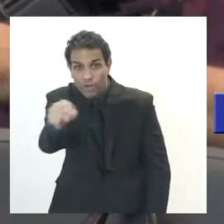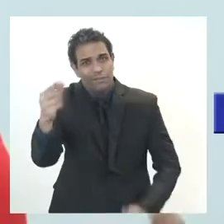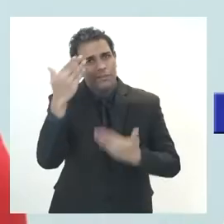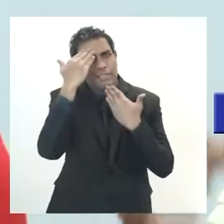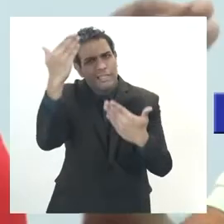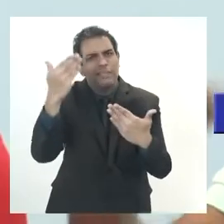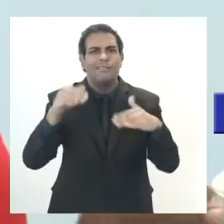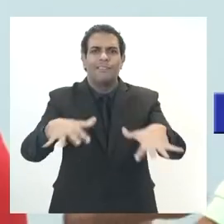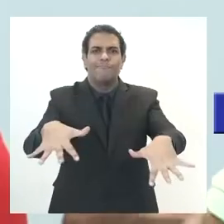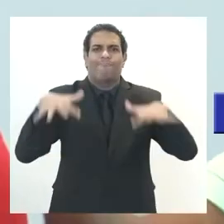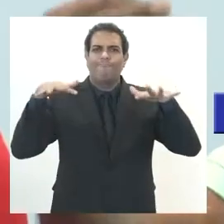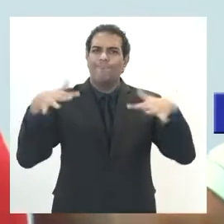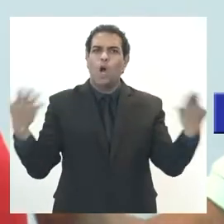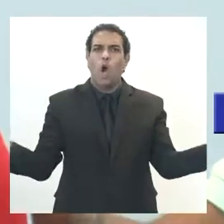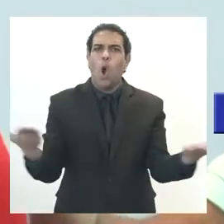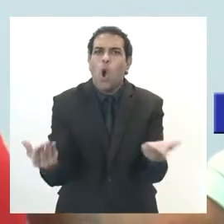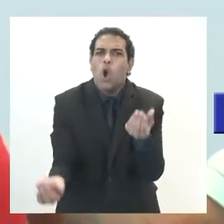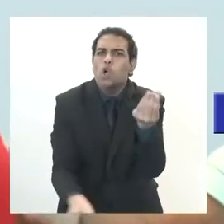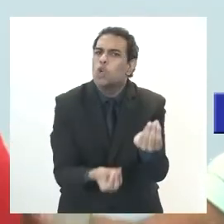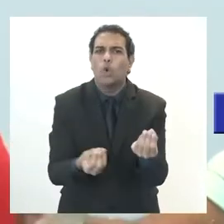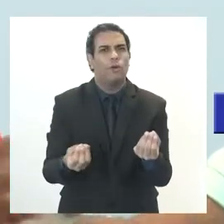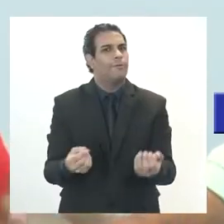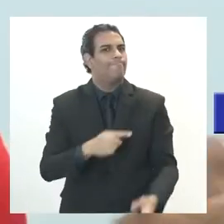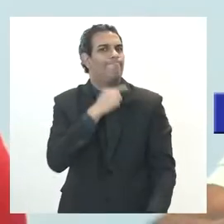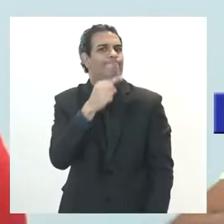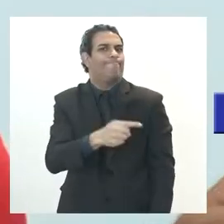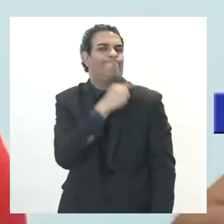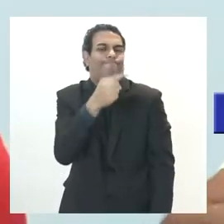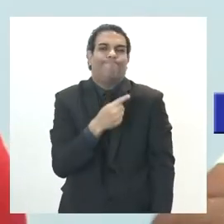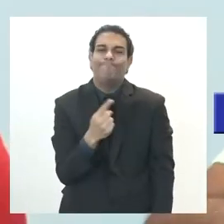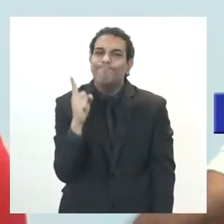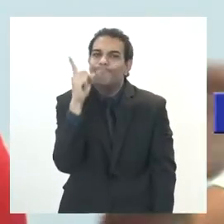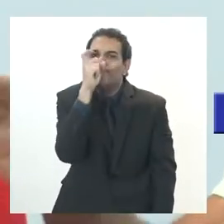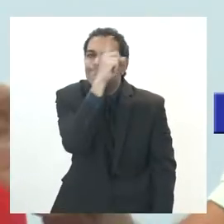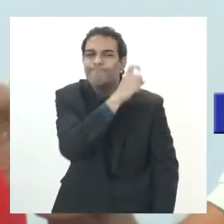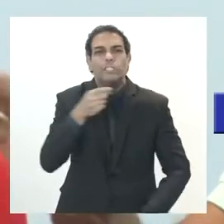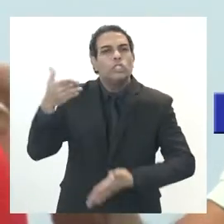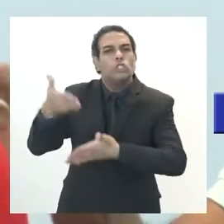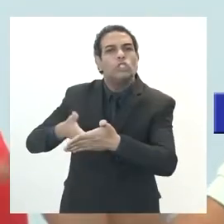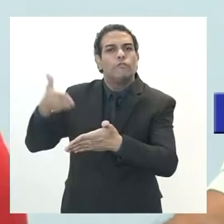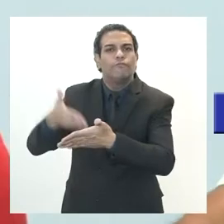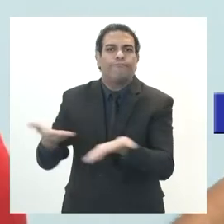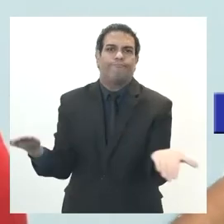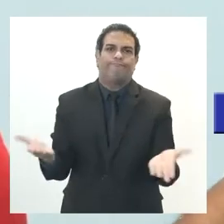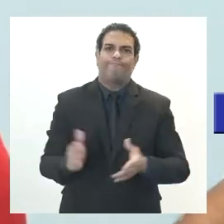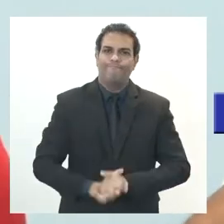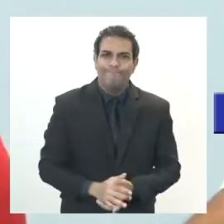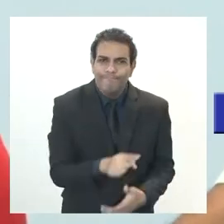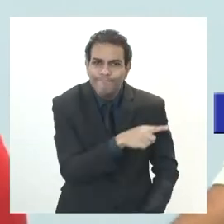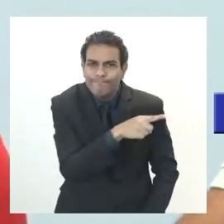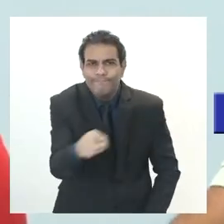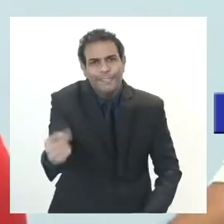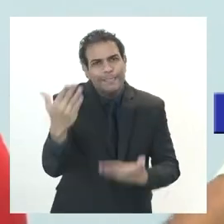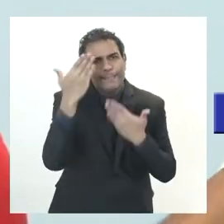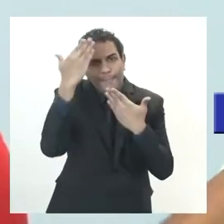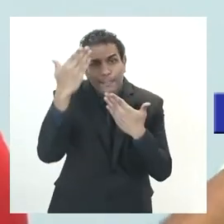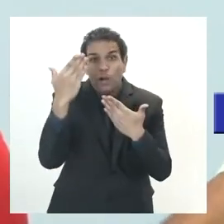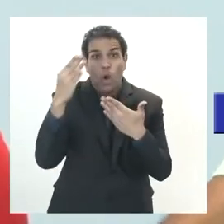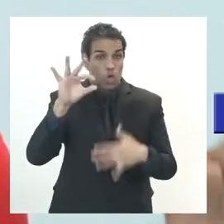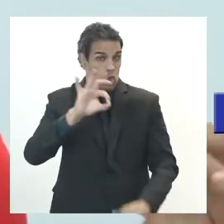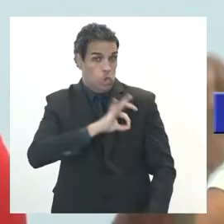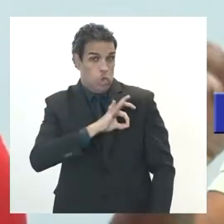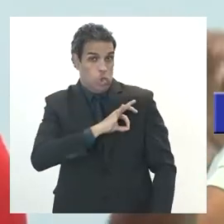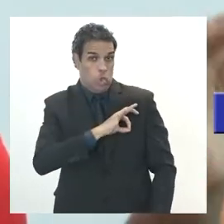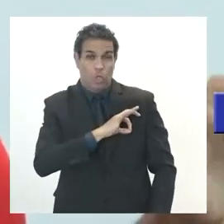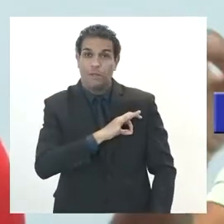fosse vocês nós hoje estaremos praticamente aniquilado aniquilado porque a nossa polícia